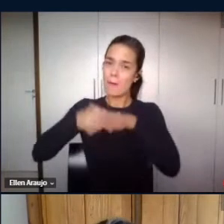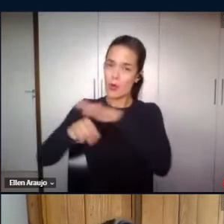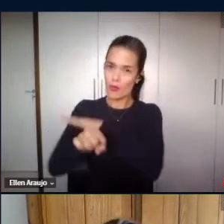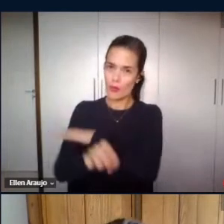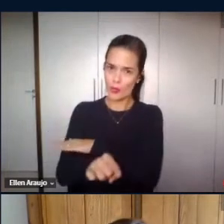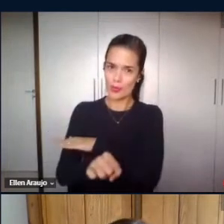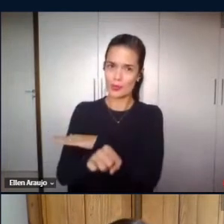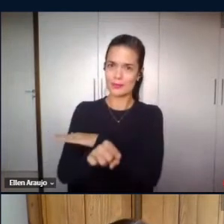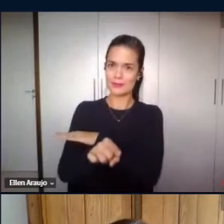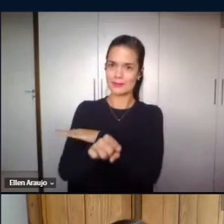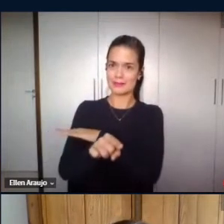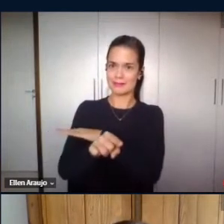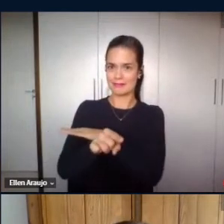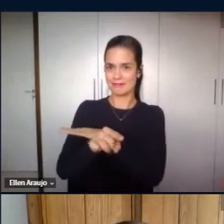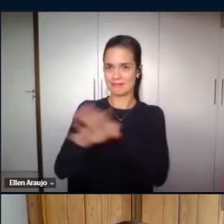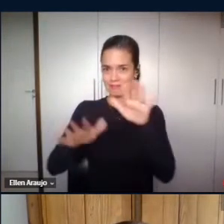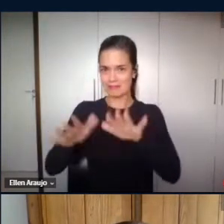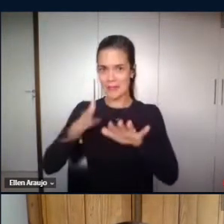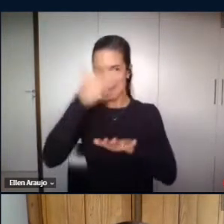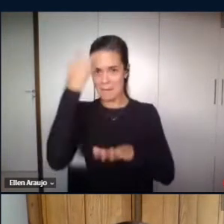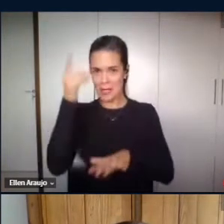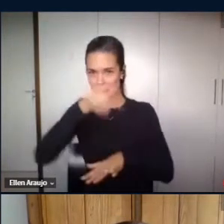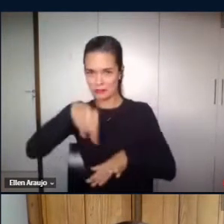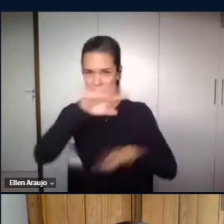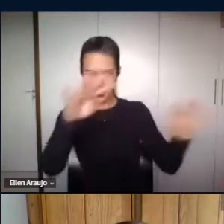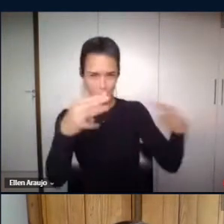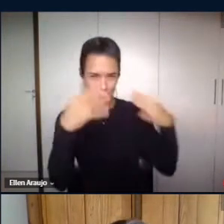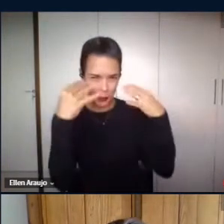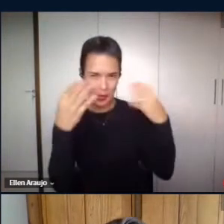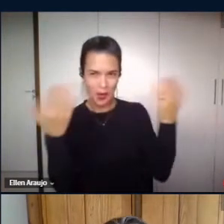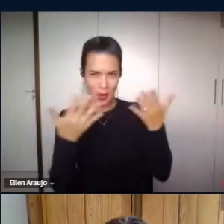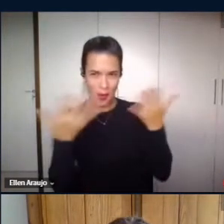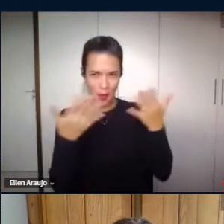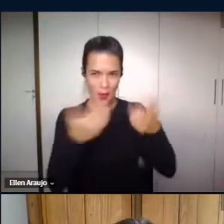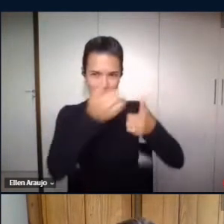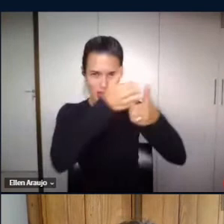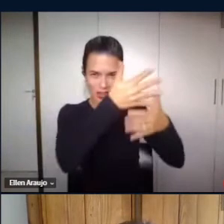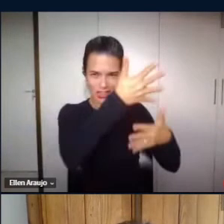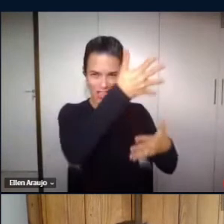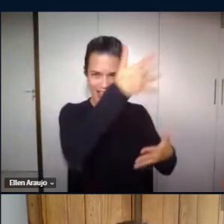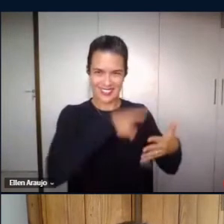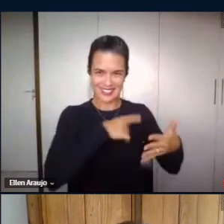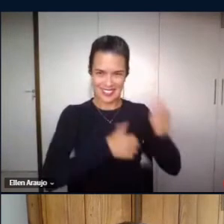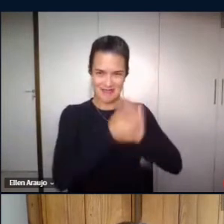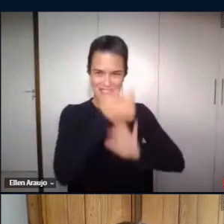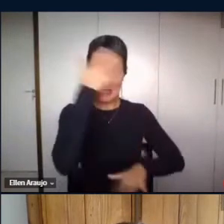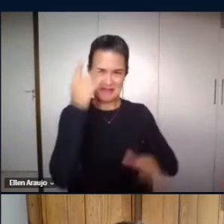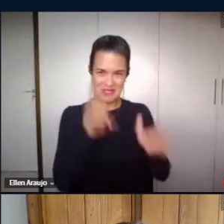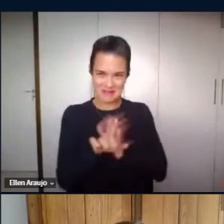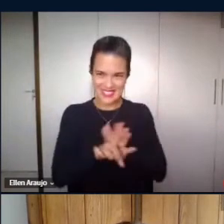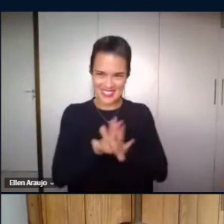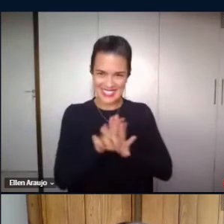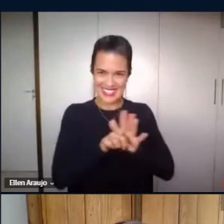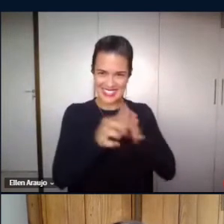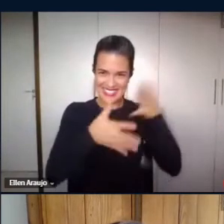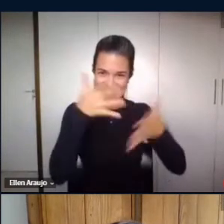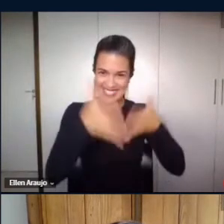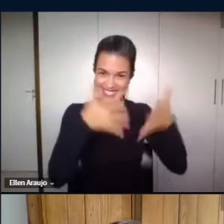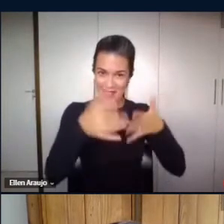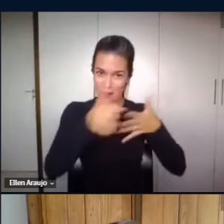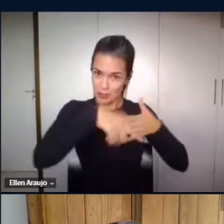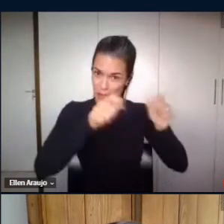está aí me escutando, tem muita gente ali de línguas de sinais aí no chat, que estão vendo, assistindo a conferência, já fica aí a